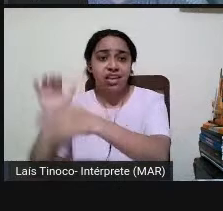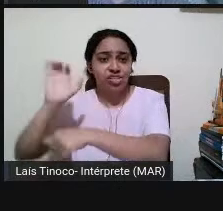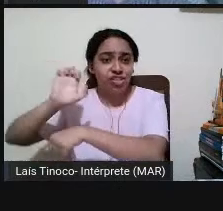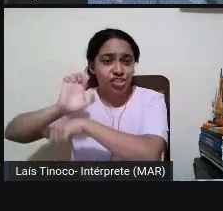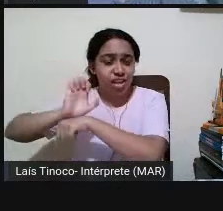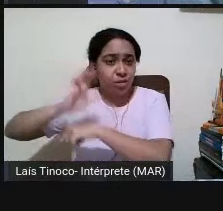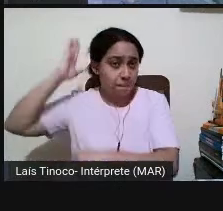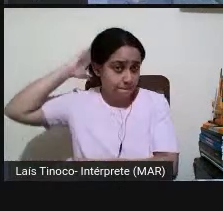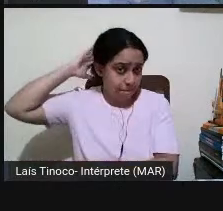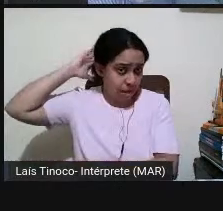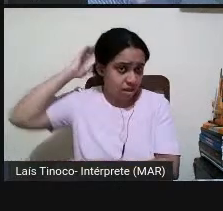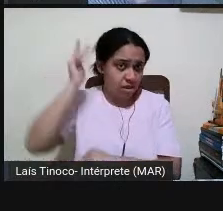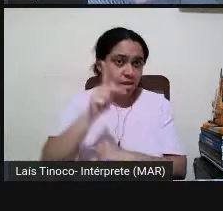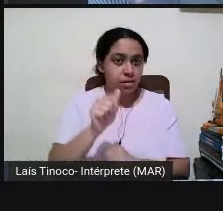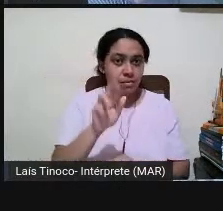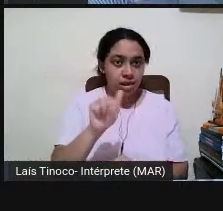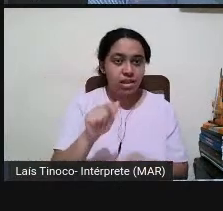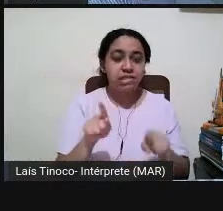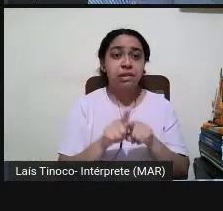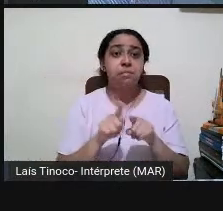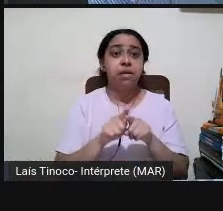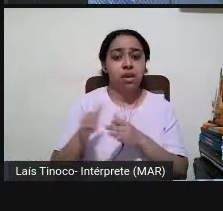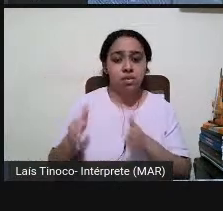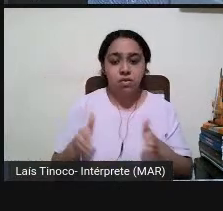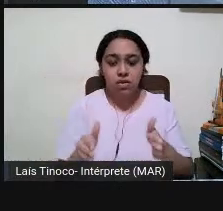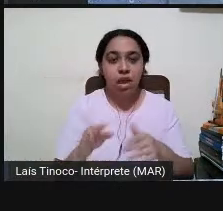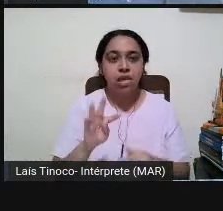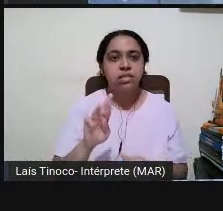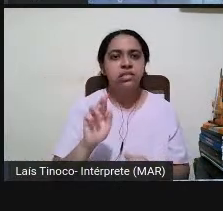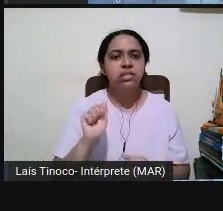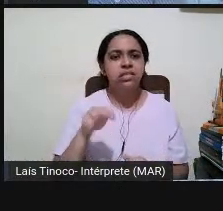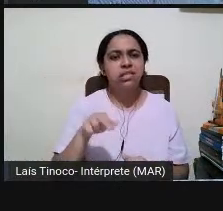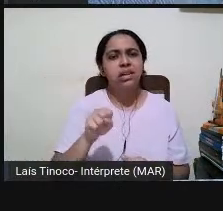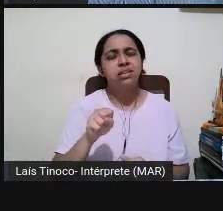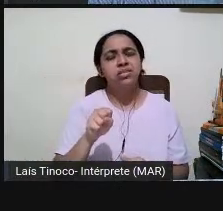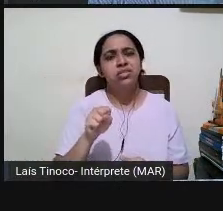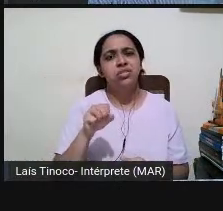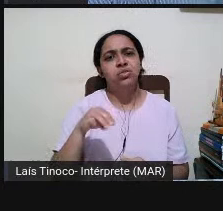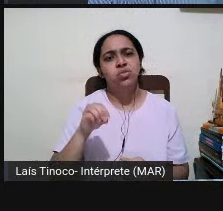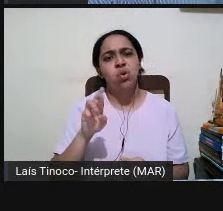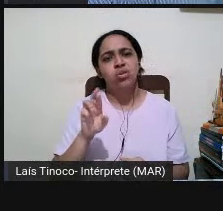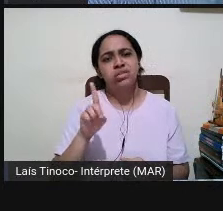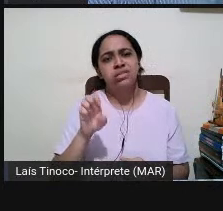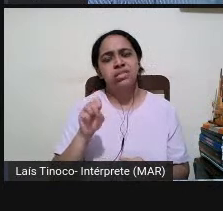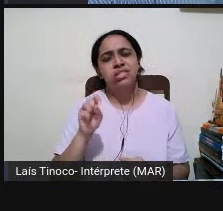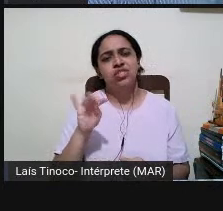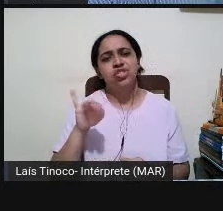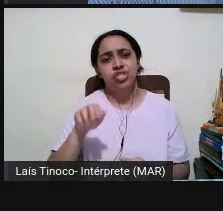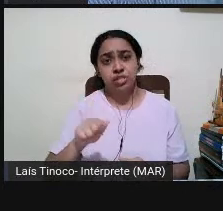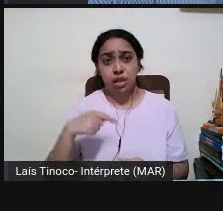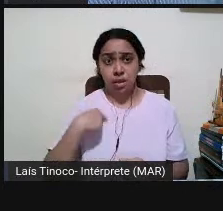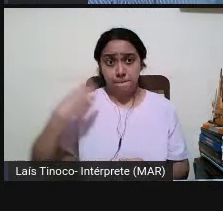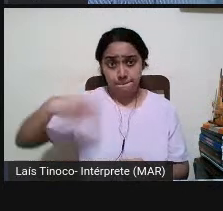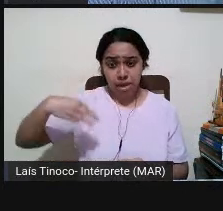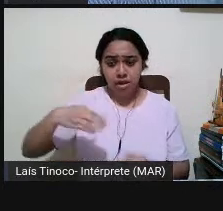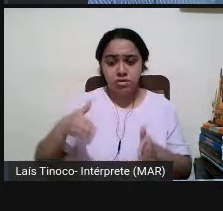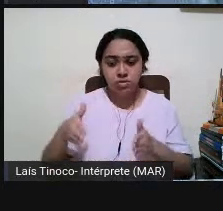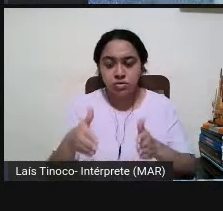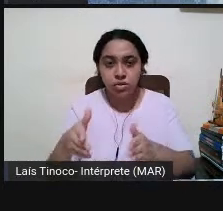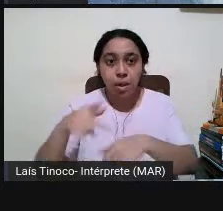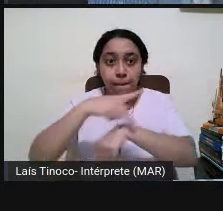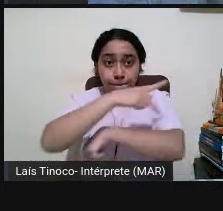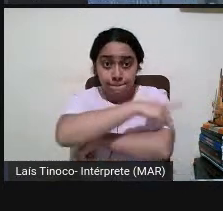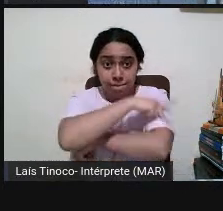a Transnordestina que ela sai do Maranhão Cruz do Piauí vai pelo Ceará só e você tem ideia que